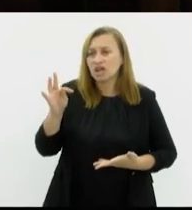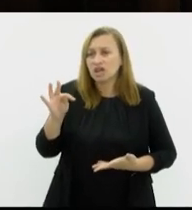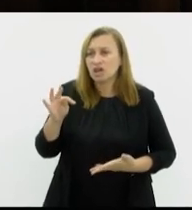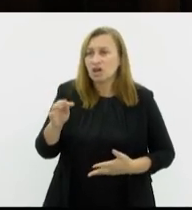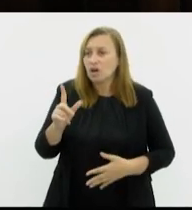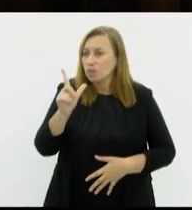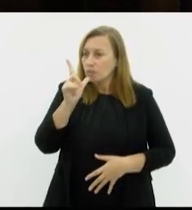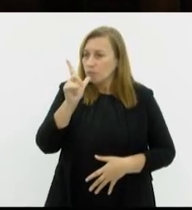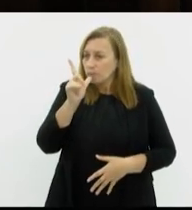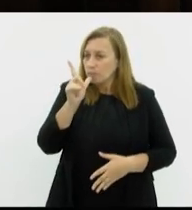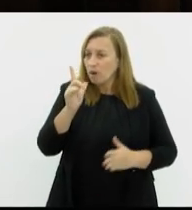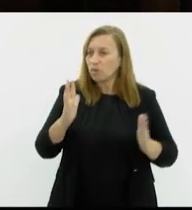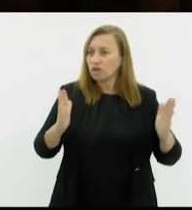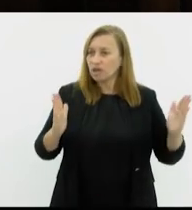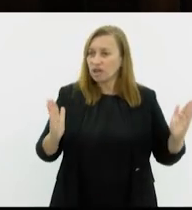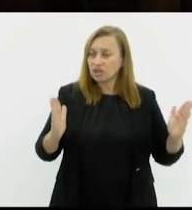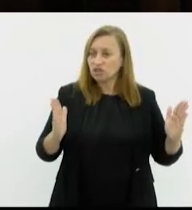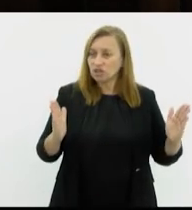Copacabana.